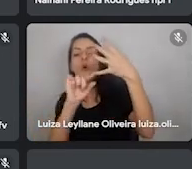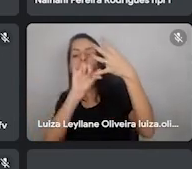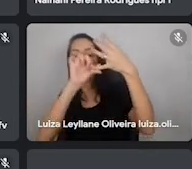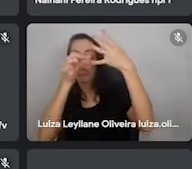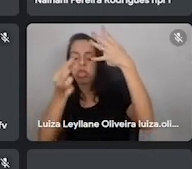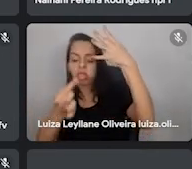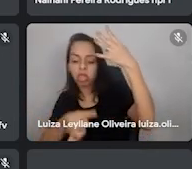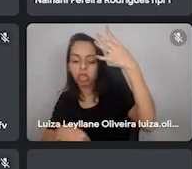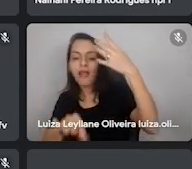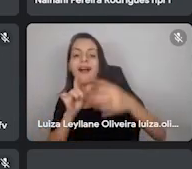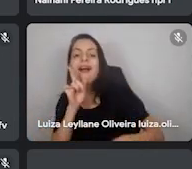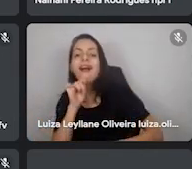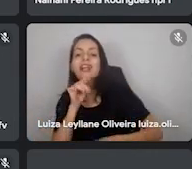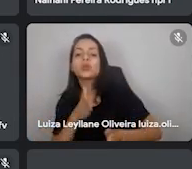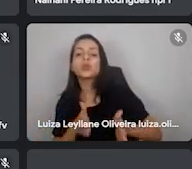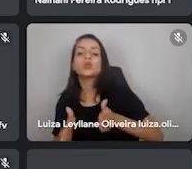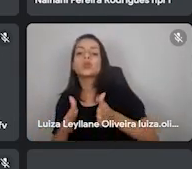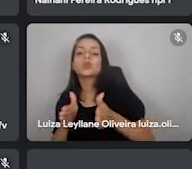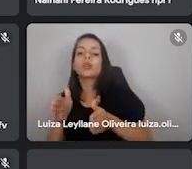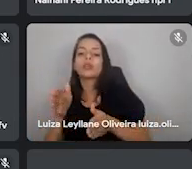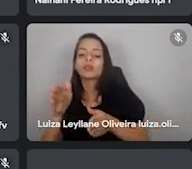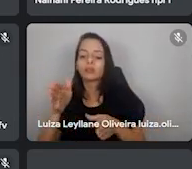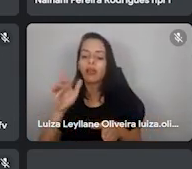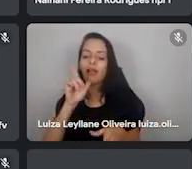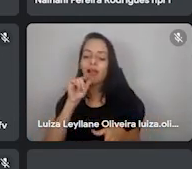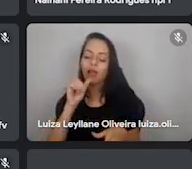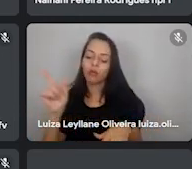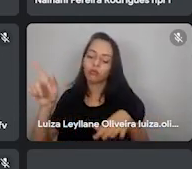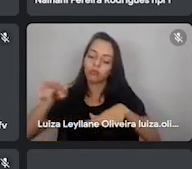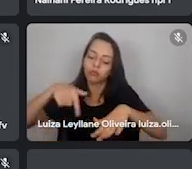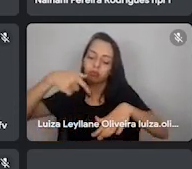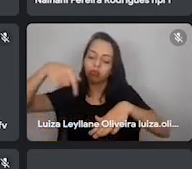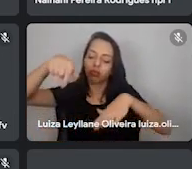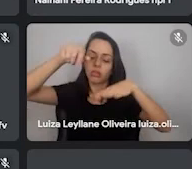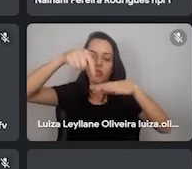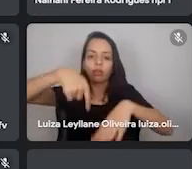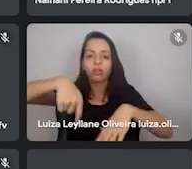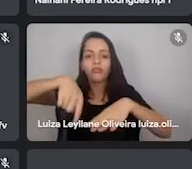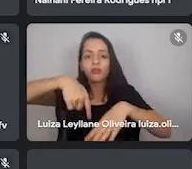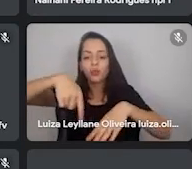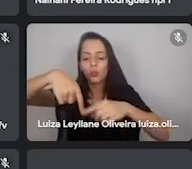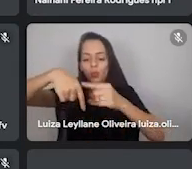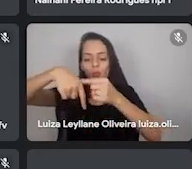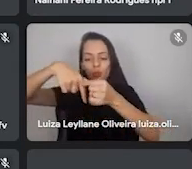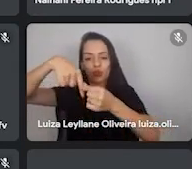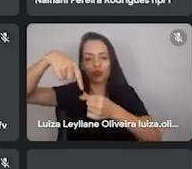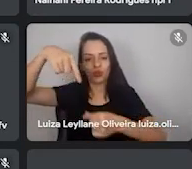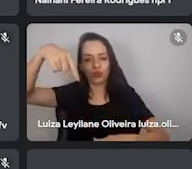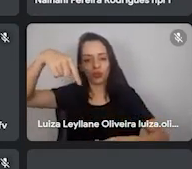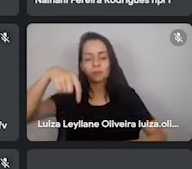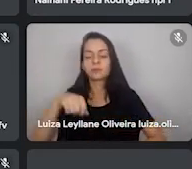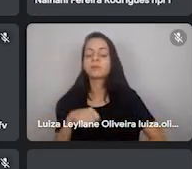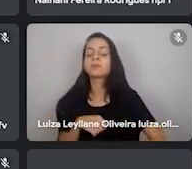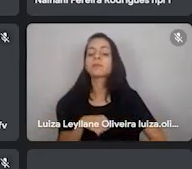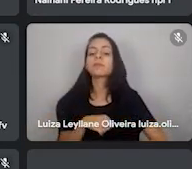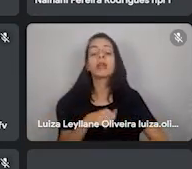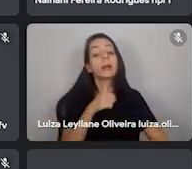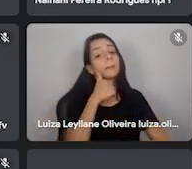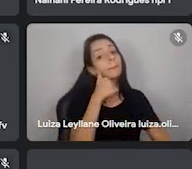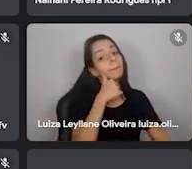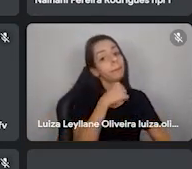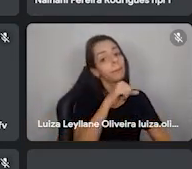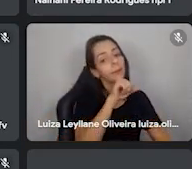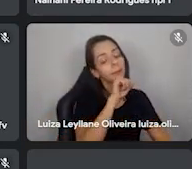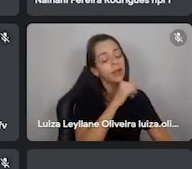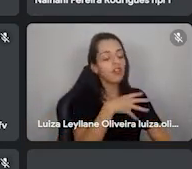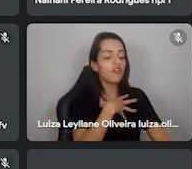Aí, uma mãe que morava lá do lado, pegou os 3 filhos e